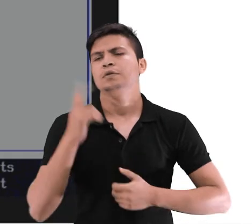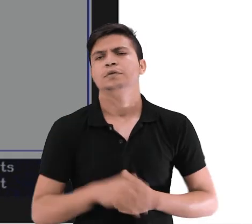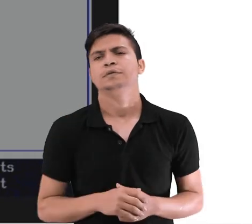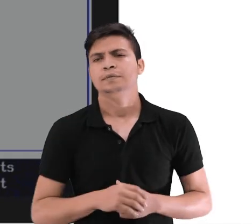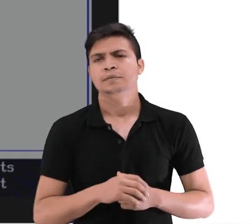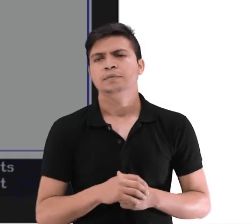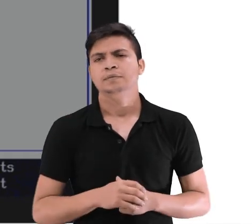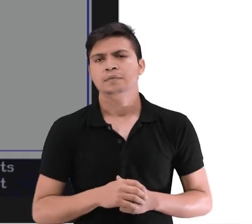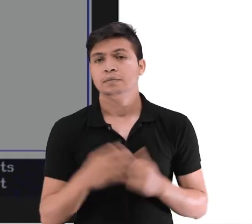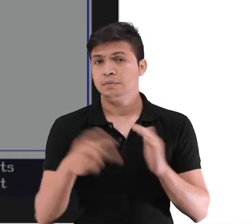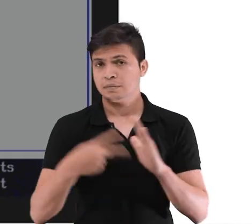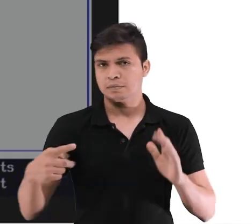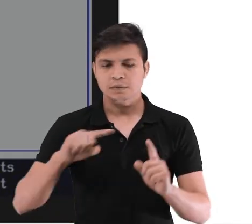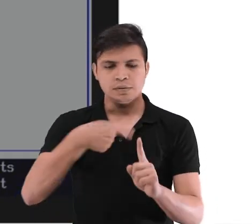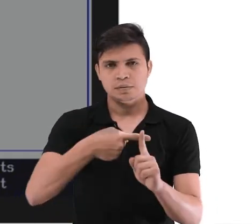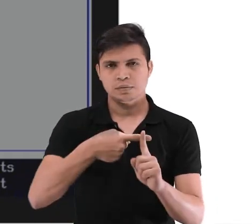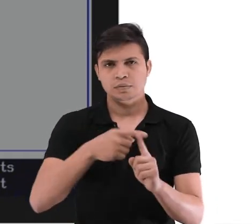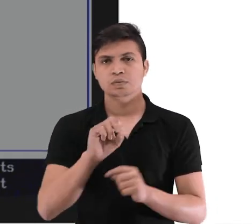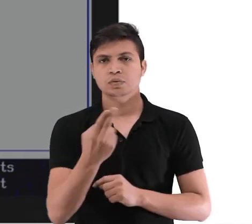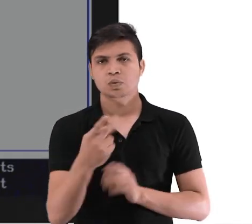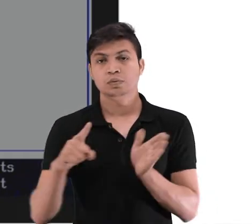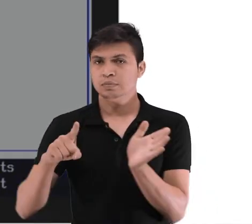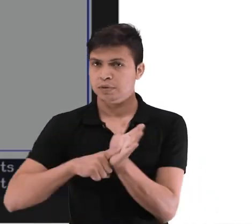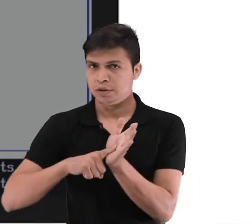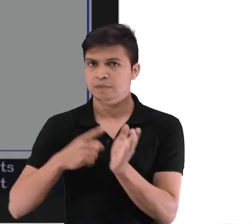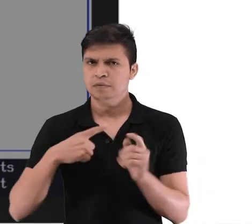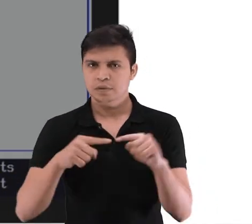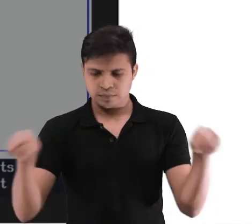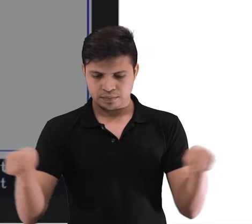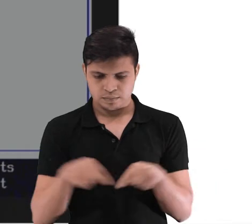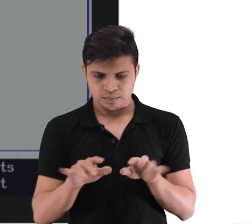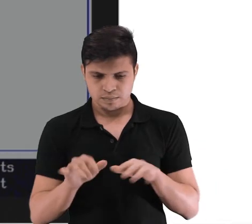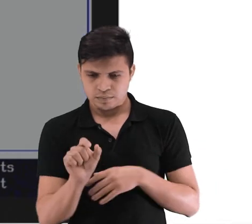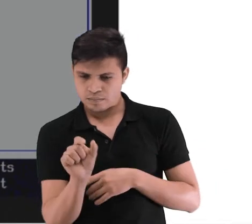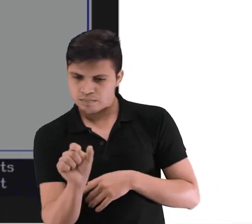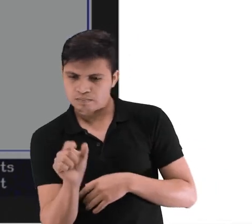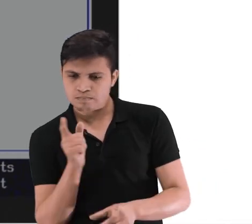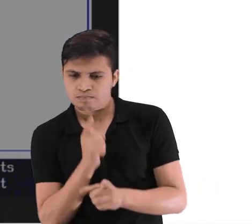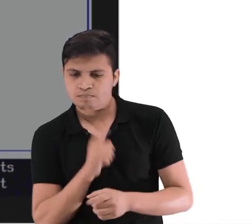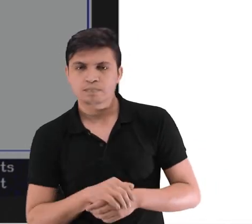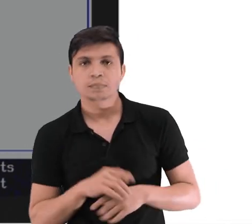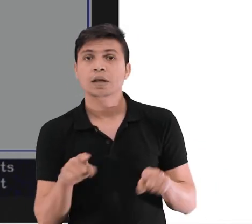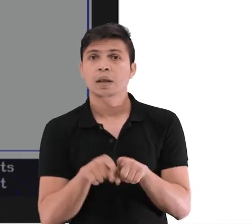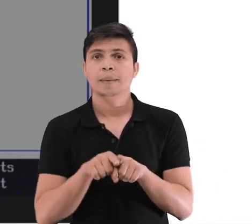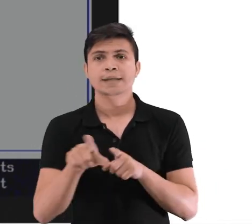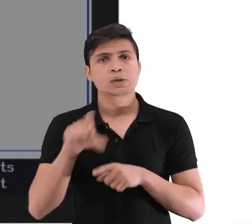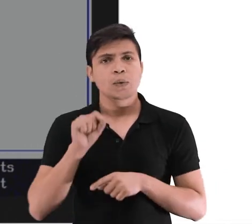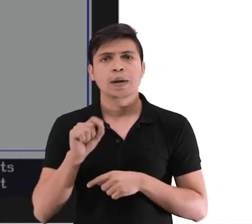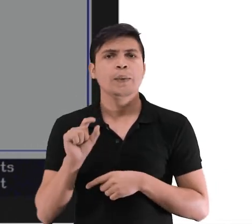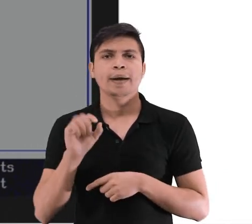com o símbolo positivo e o negativo que tem no seu teclado. E quando você quiser selecionar alguma coisa, você vai dar